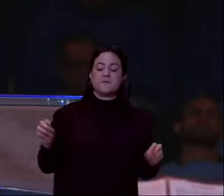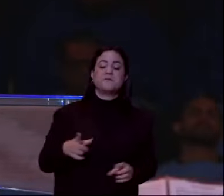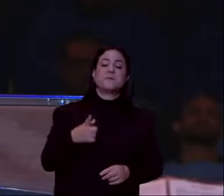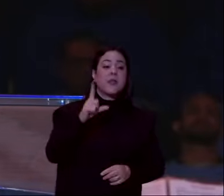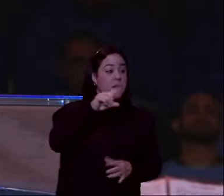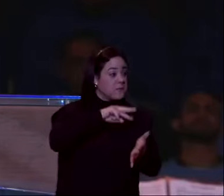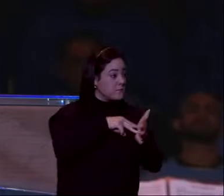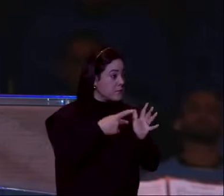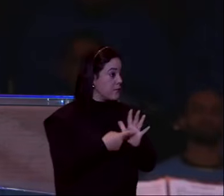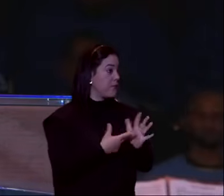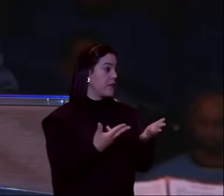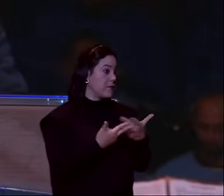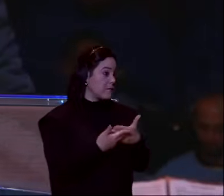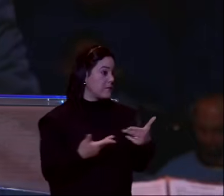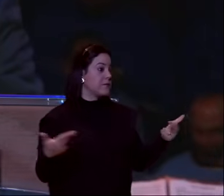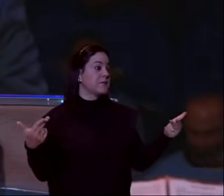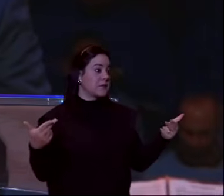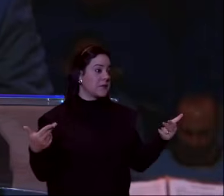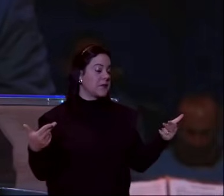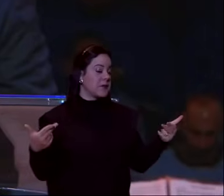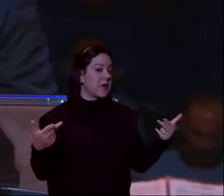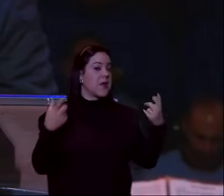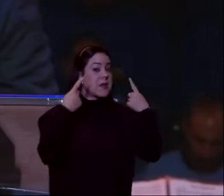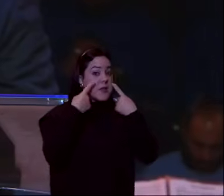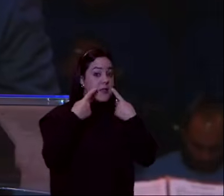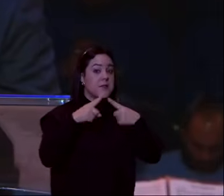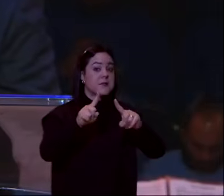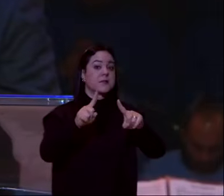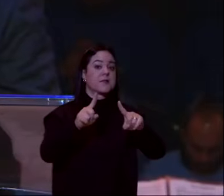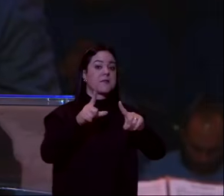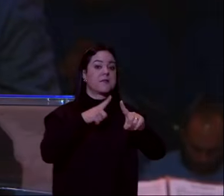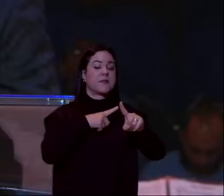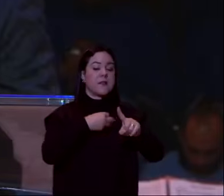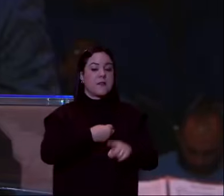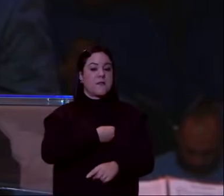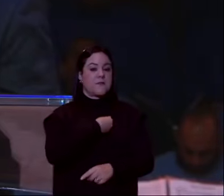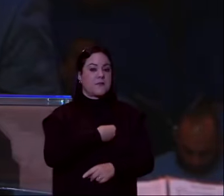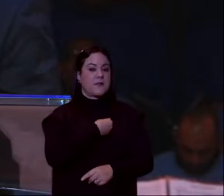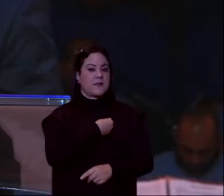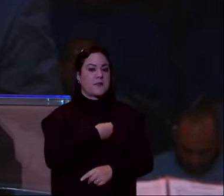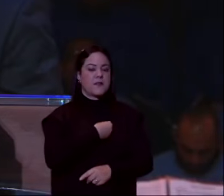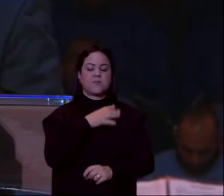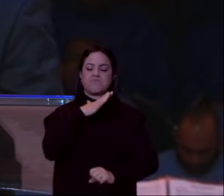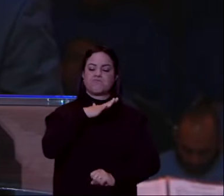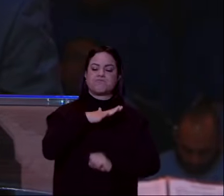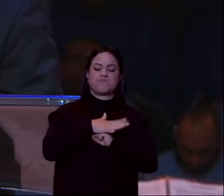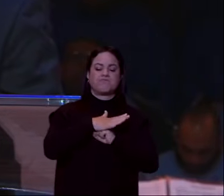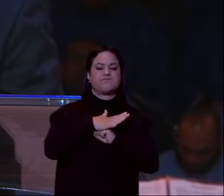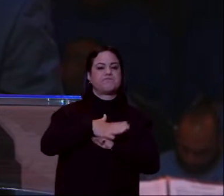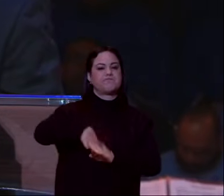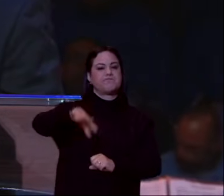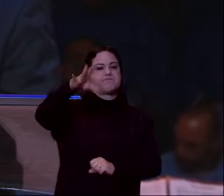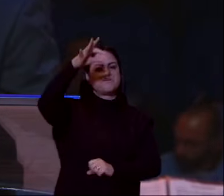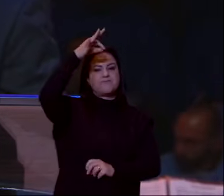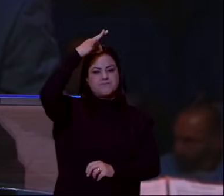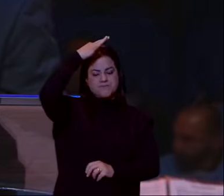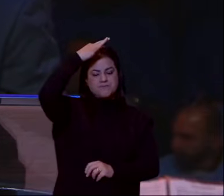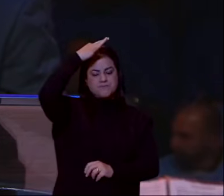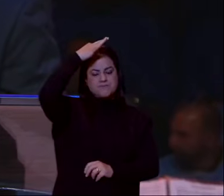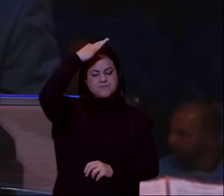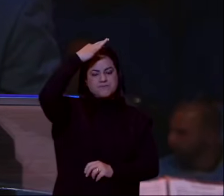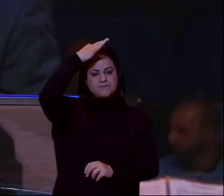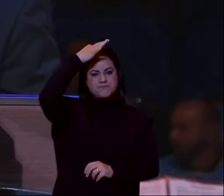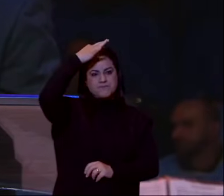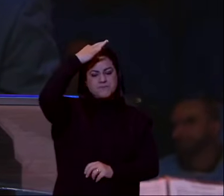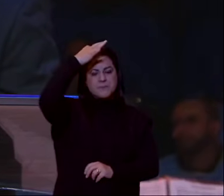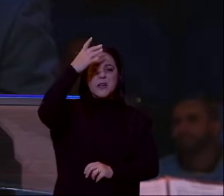desses sinais: um desafio a viver na plenitude do Espírito Santo,